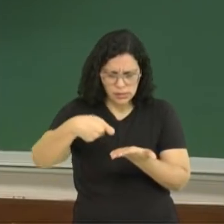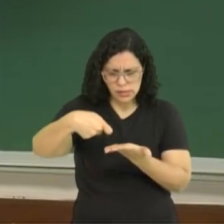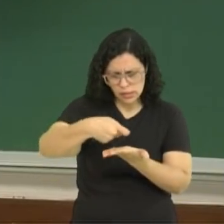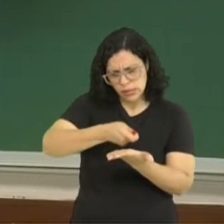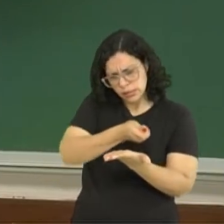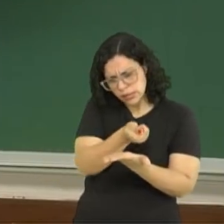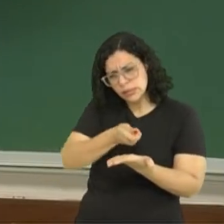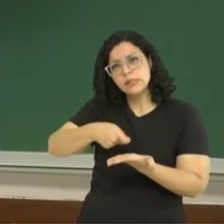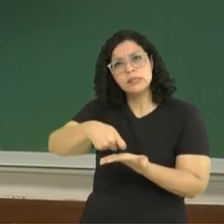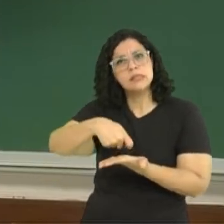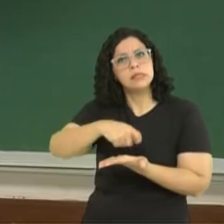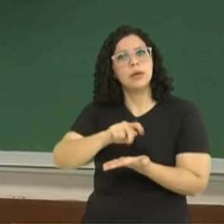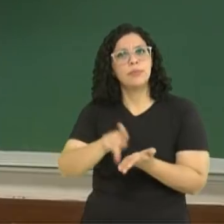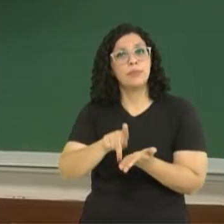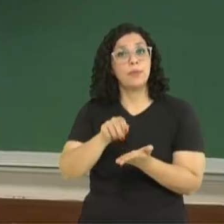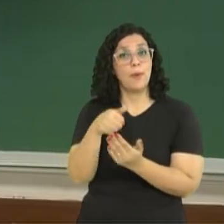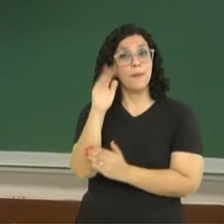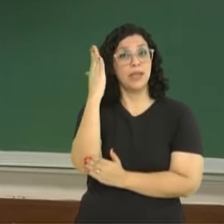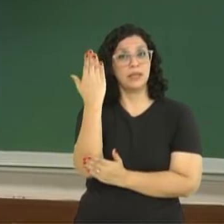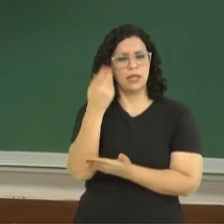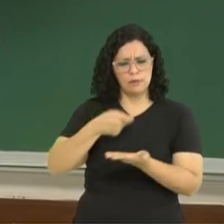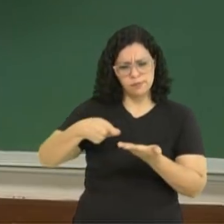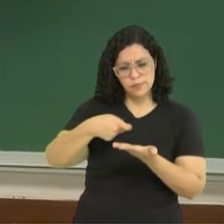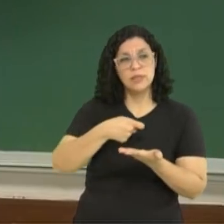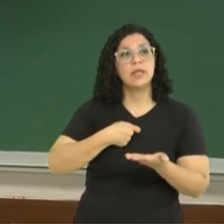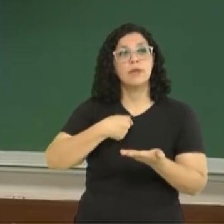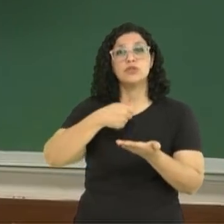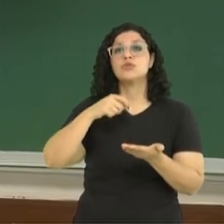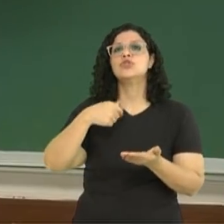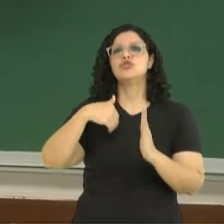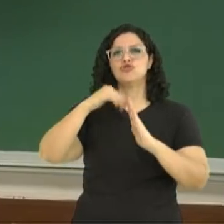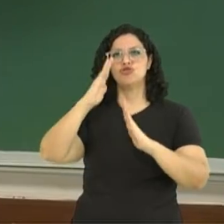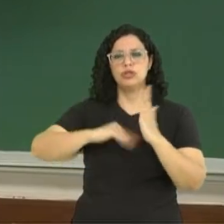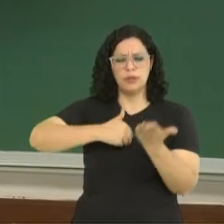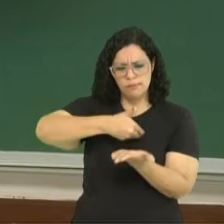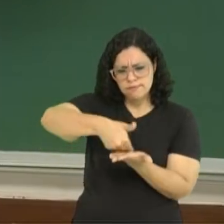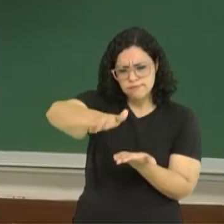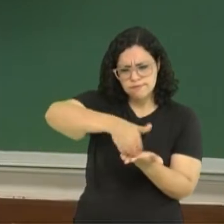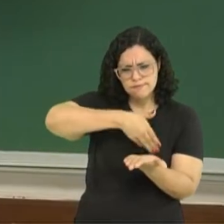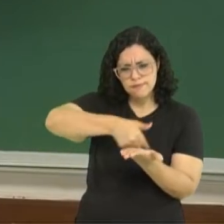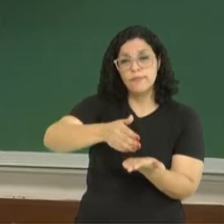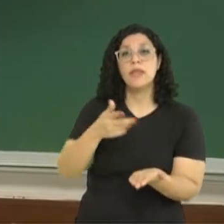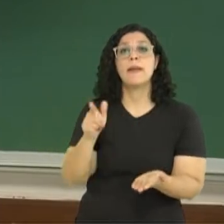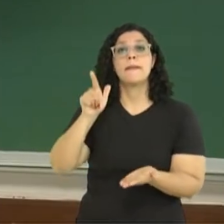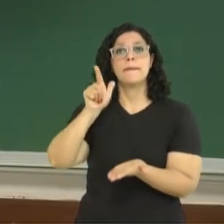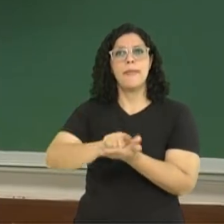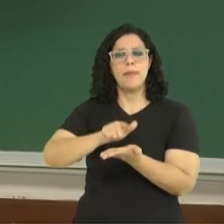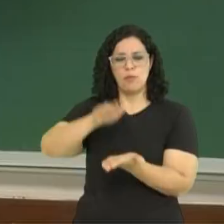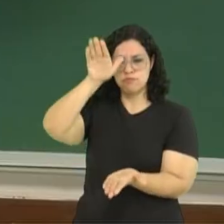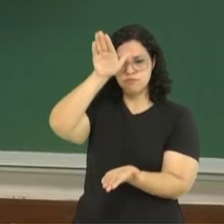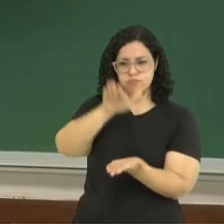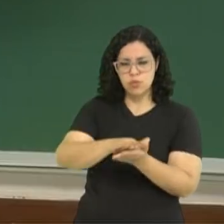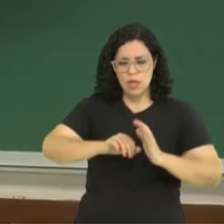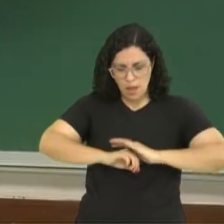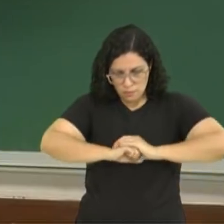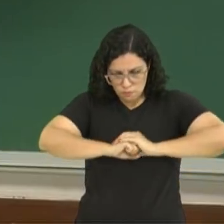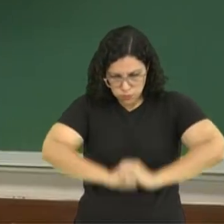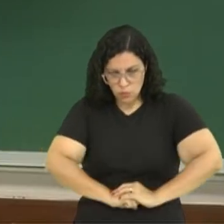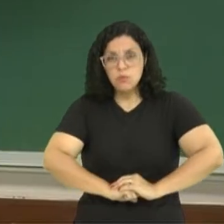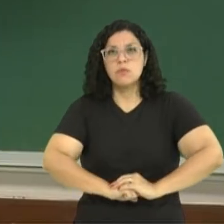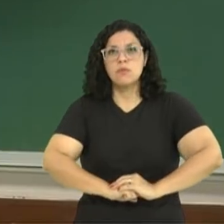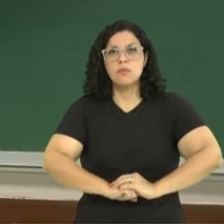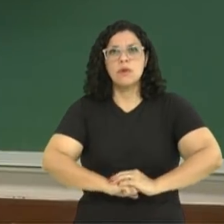ou seja, quando eu faço a ranhura, a madeira afunda. Daí eu passo tinta nessa madeira, pego um papel, coloco em cima dessa madeira e faço uma pressão muito